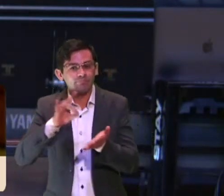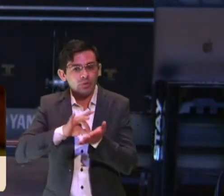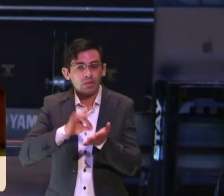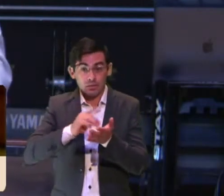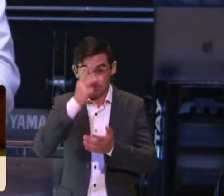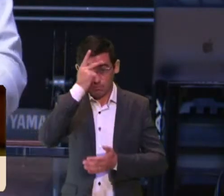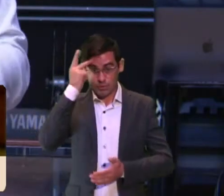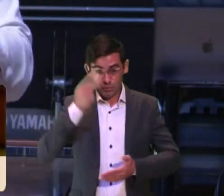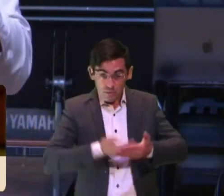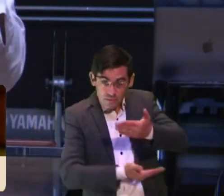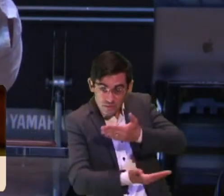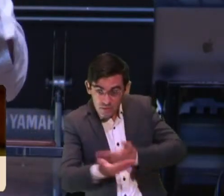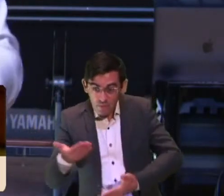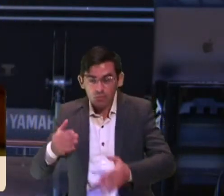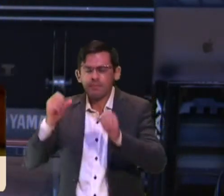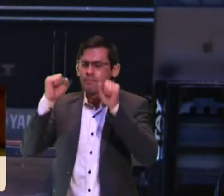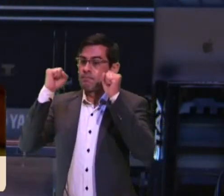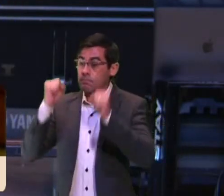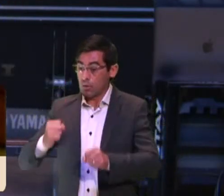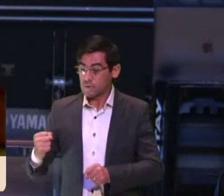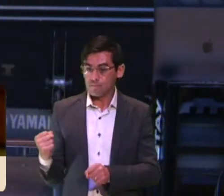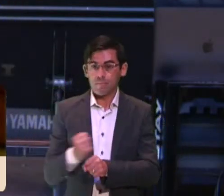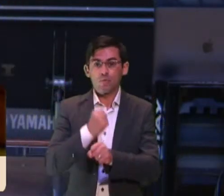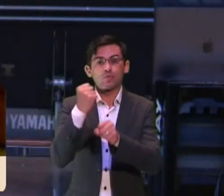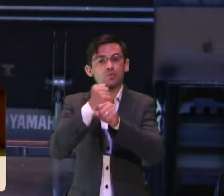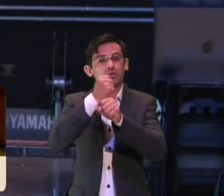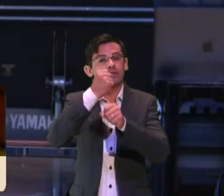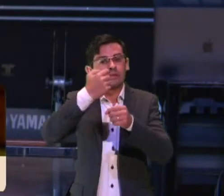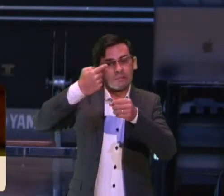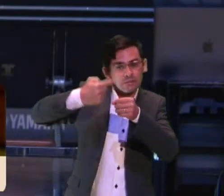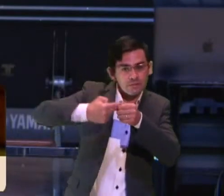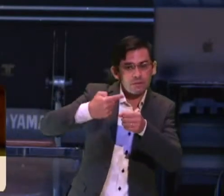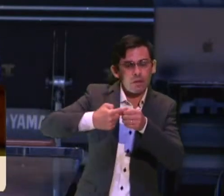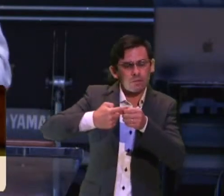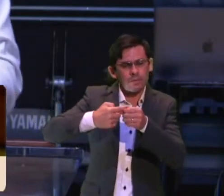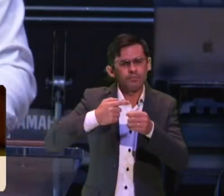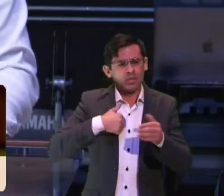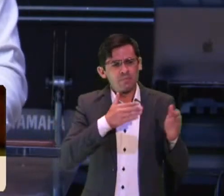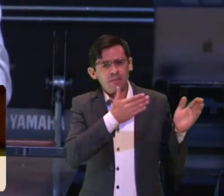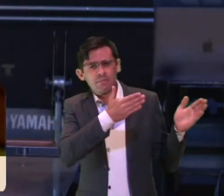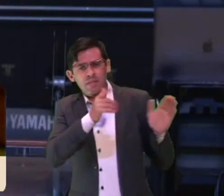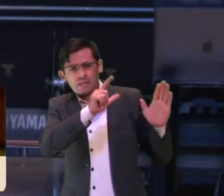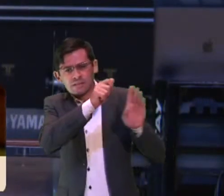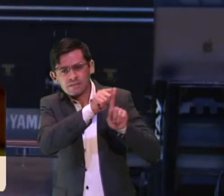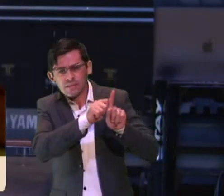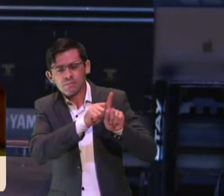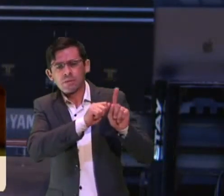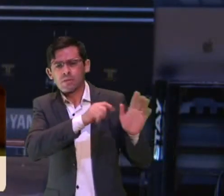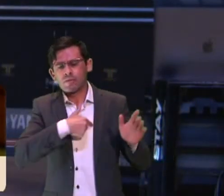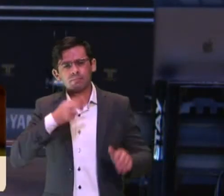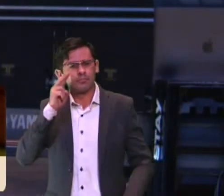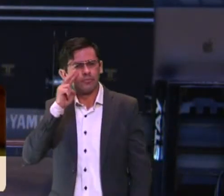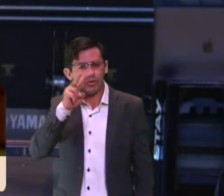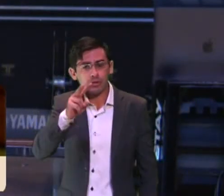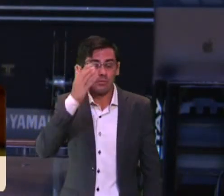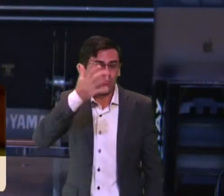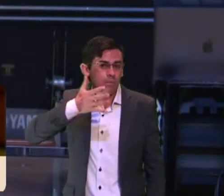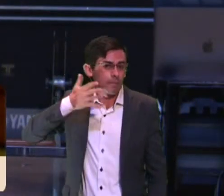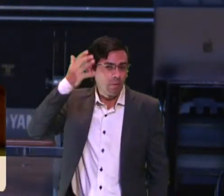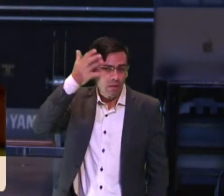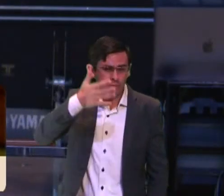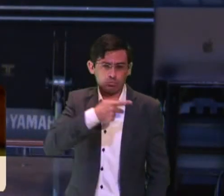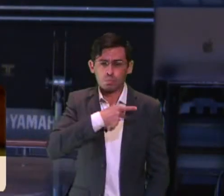reconstruir cidades. Eu estava vendo uma palestra essa semana do pastor T.D. Jakes, e